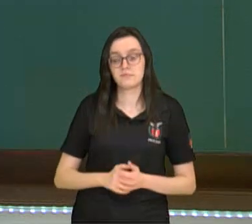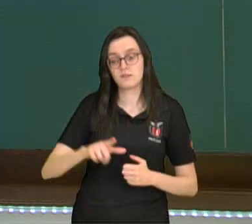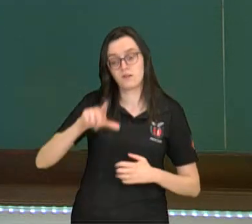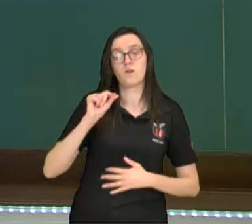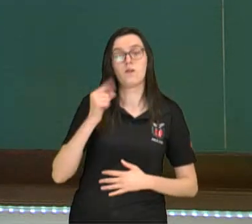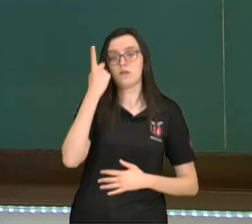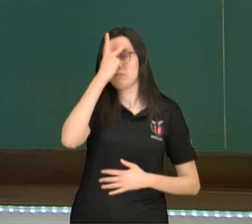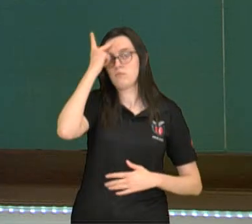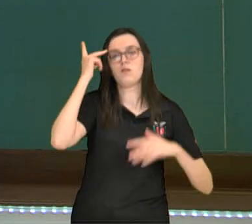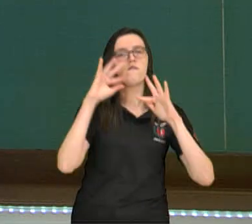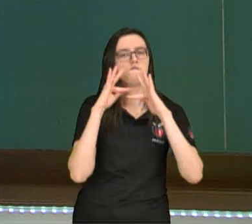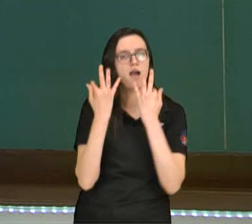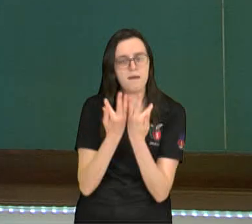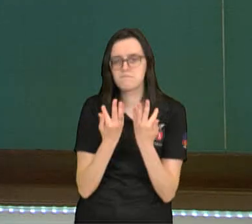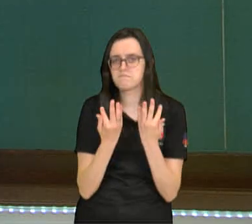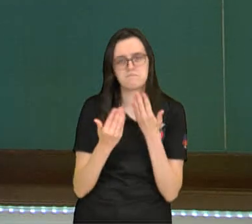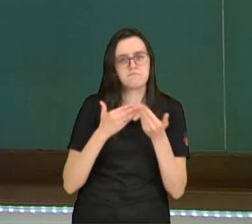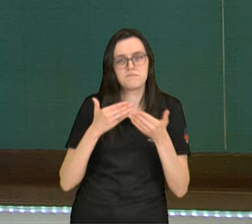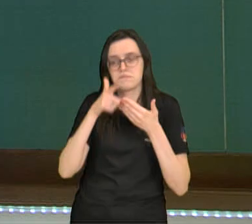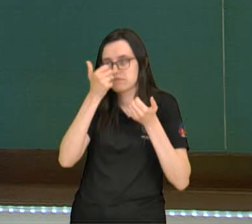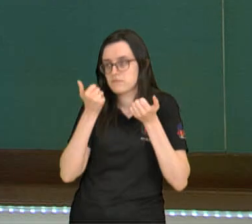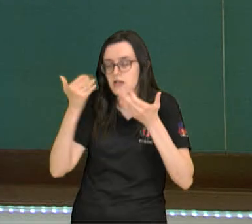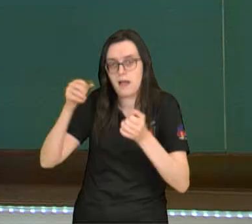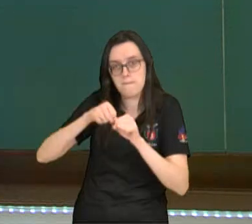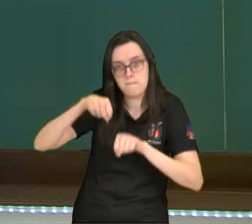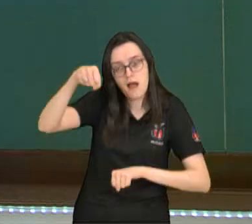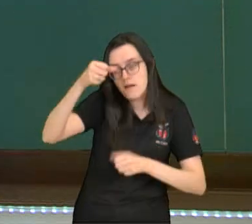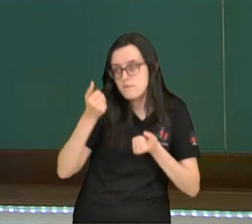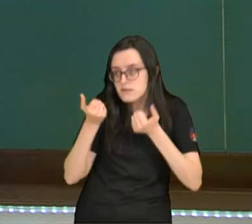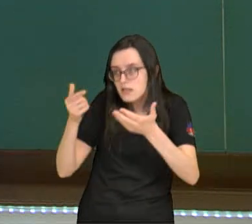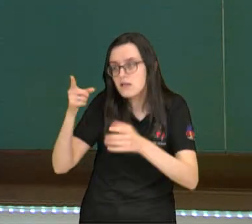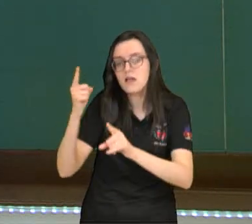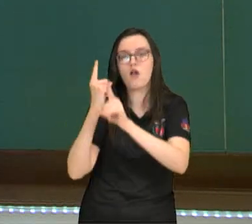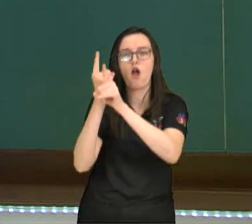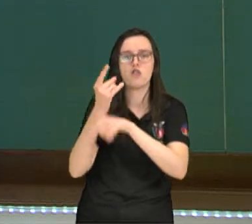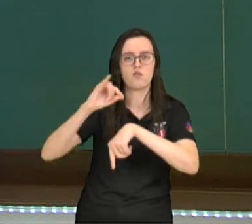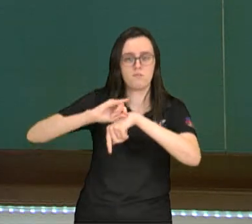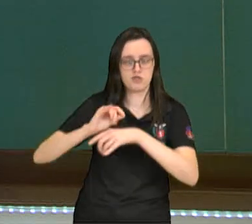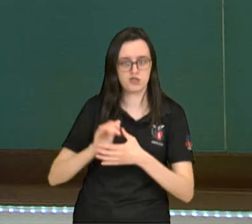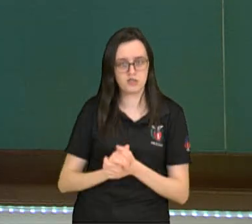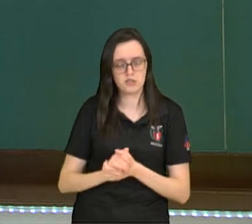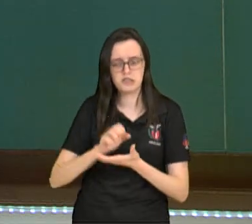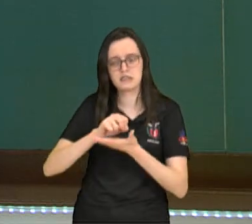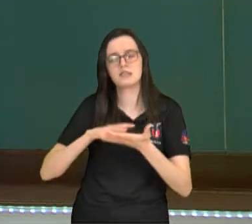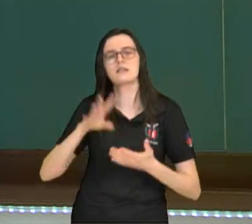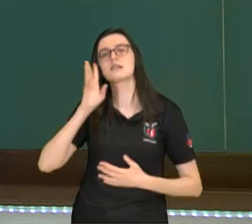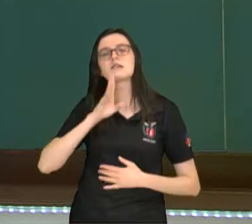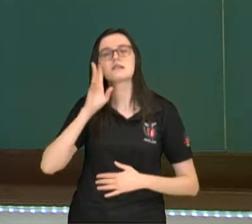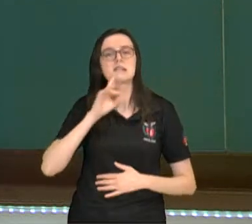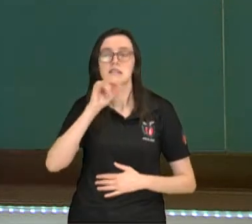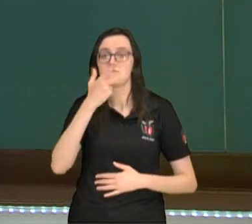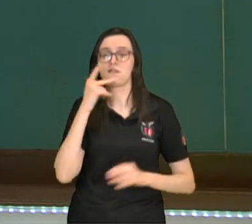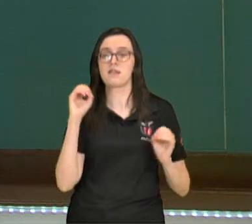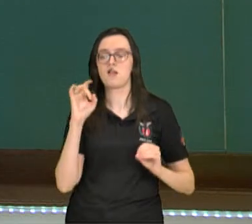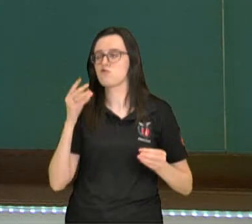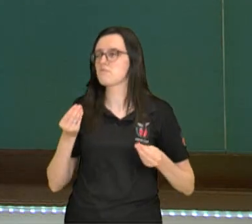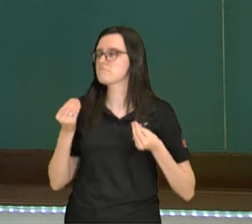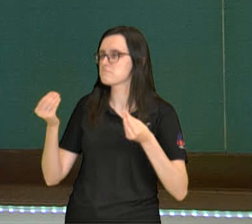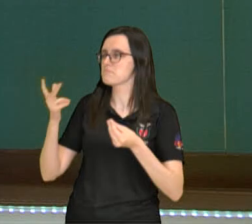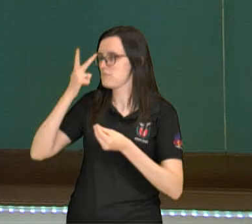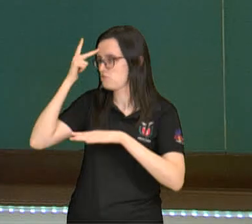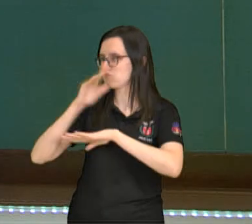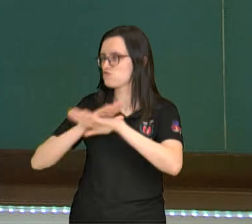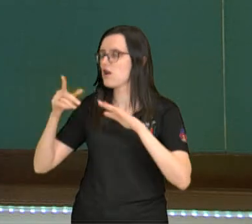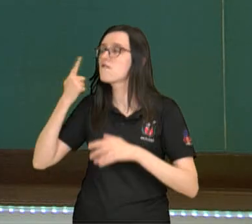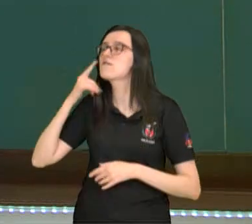alguém da família e entregue o mapa para que a pessoa tente encontrar o objeto. A atividade fica bacana se você não disser nada, só entrega o mapa